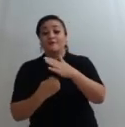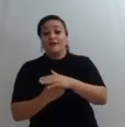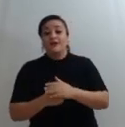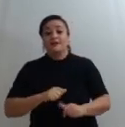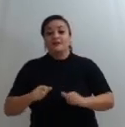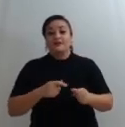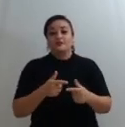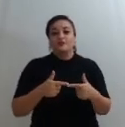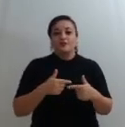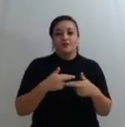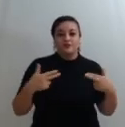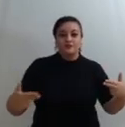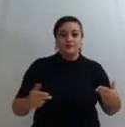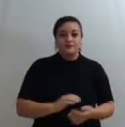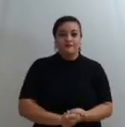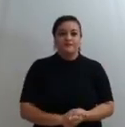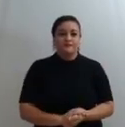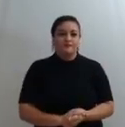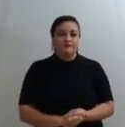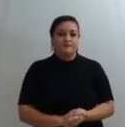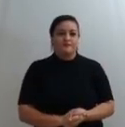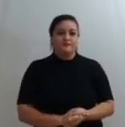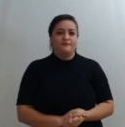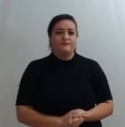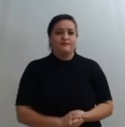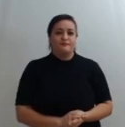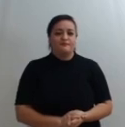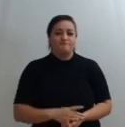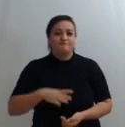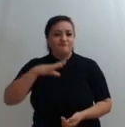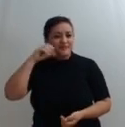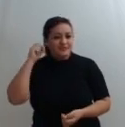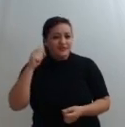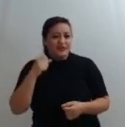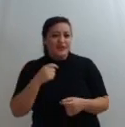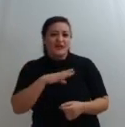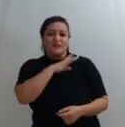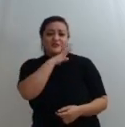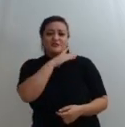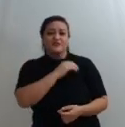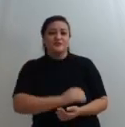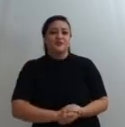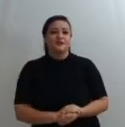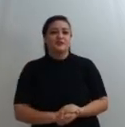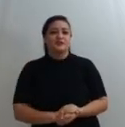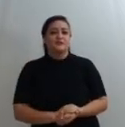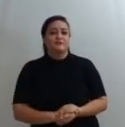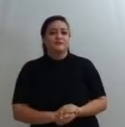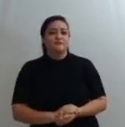aí continua relativa à esposa do magistrado, a Flávio César